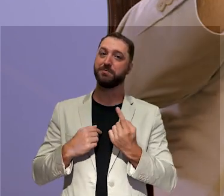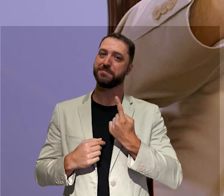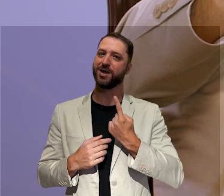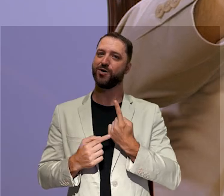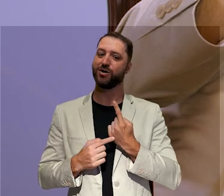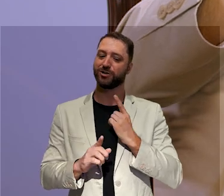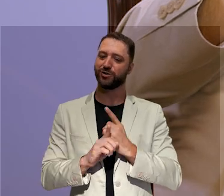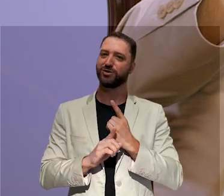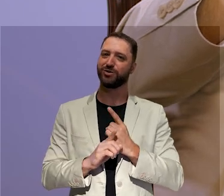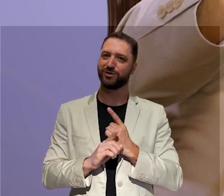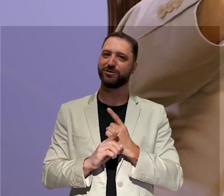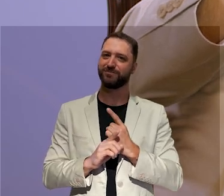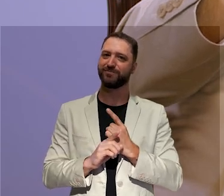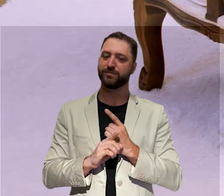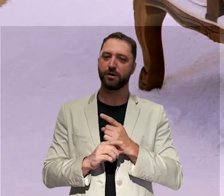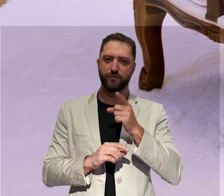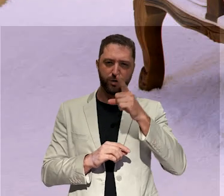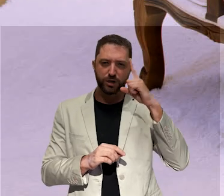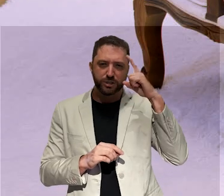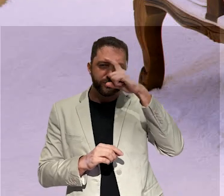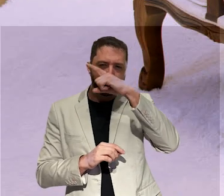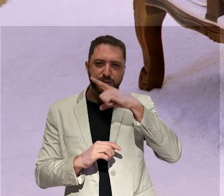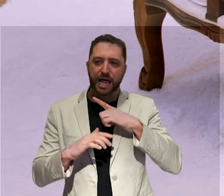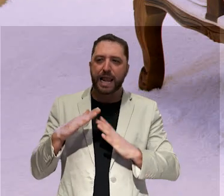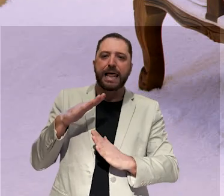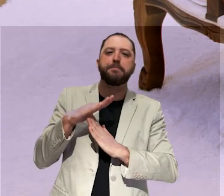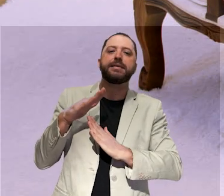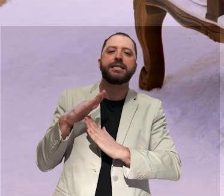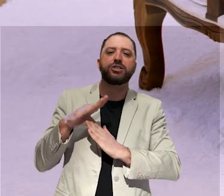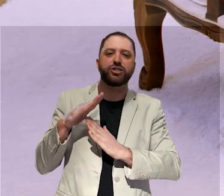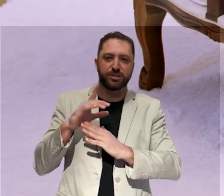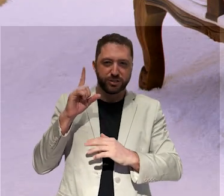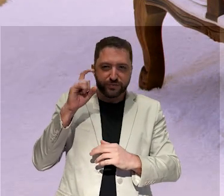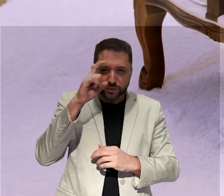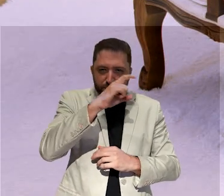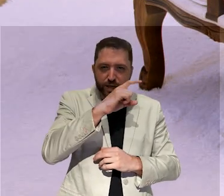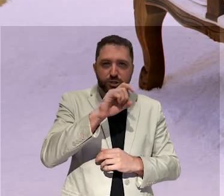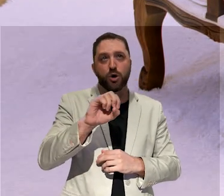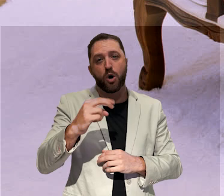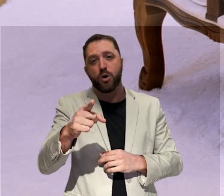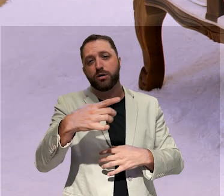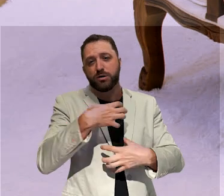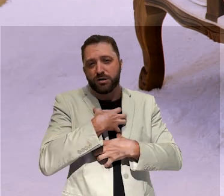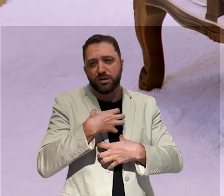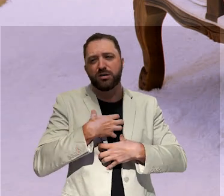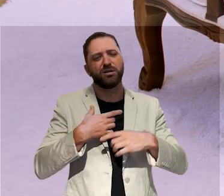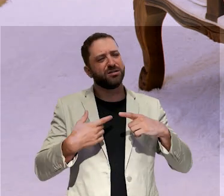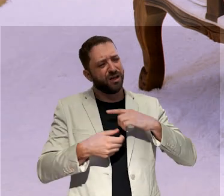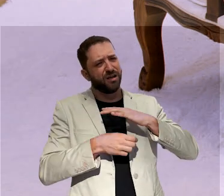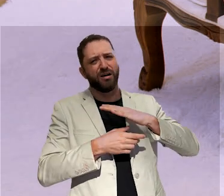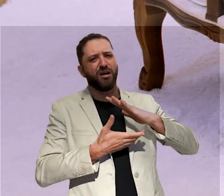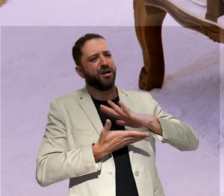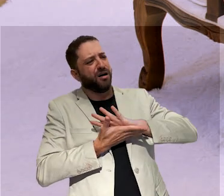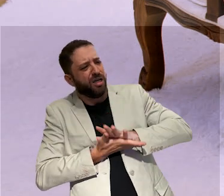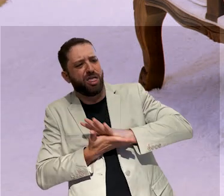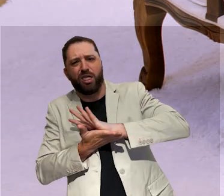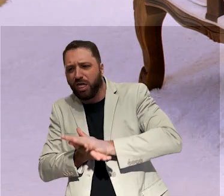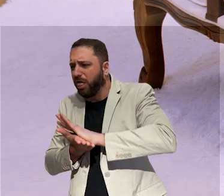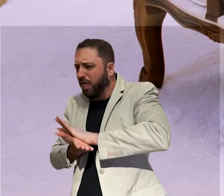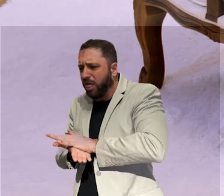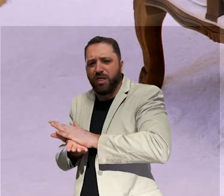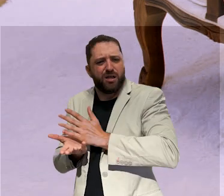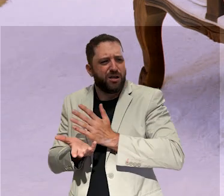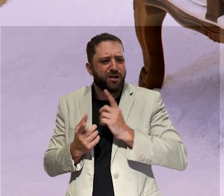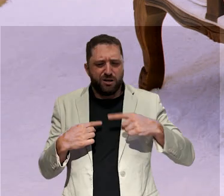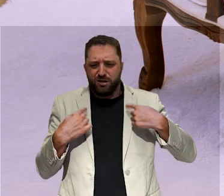sinal do que precisa ser mudado. Se você é uma pessoa que tem dificuldade de colocar limite, ou está sentindo que está sofrendo muito abuso em